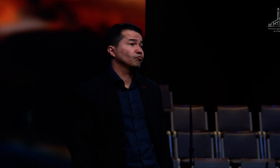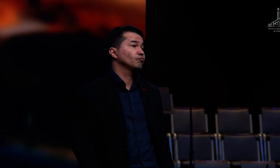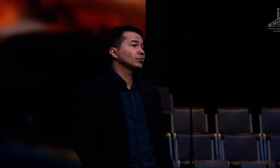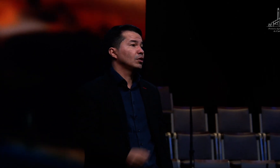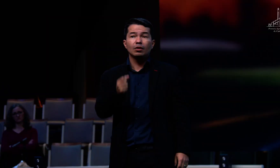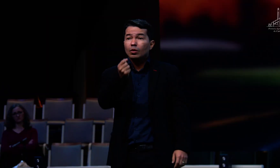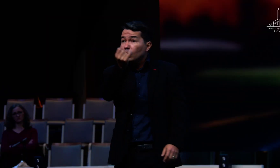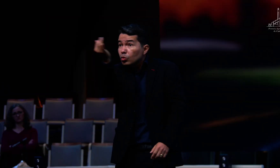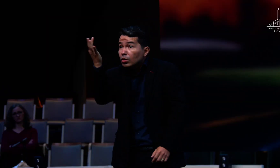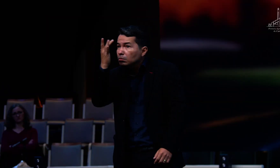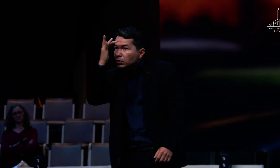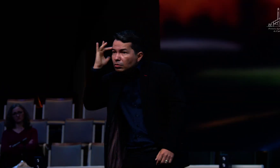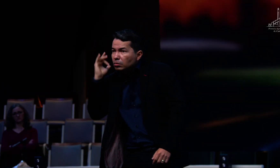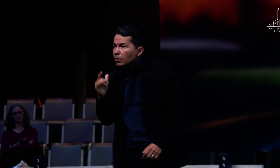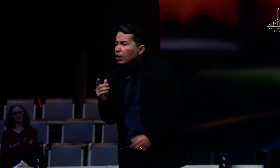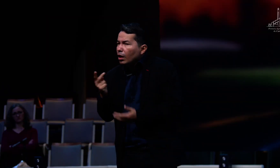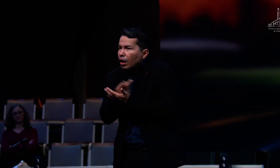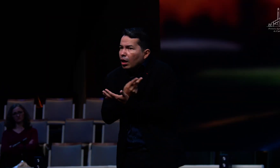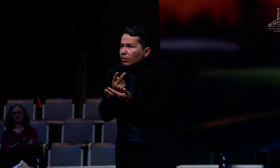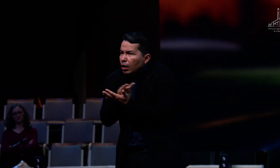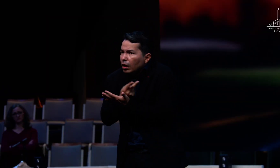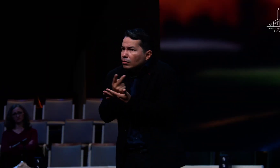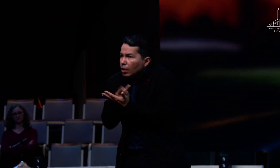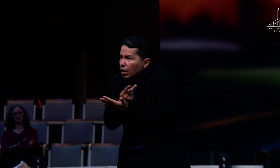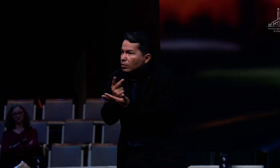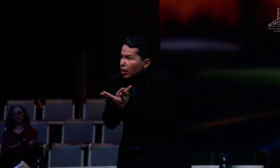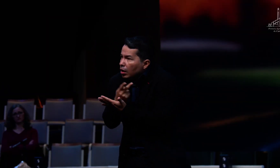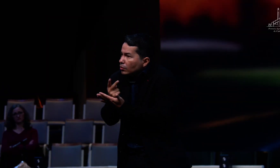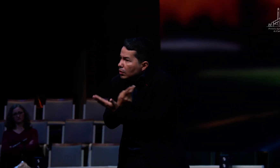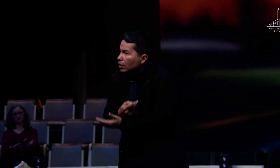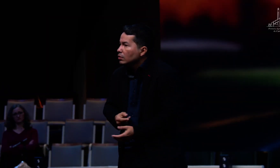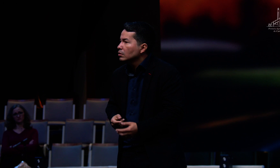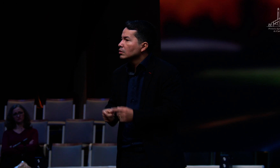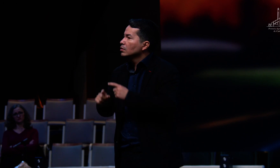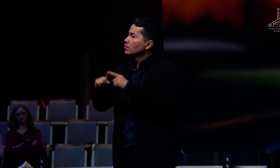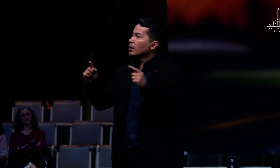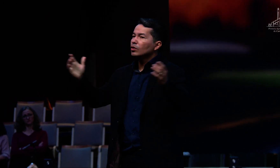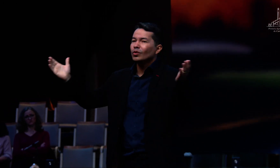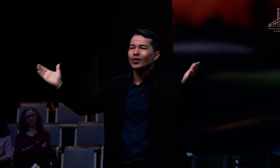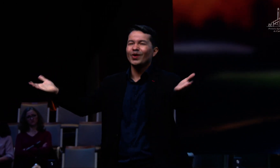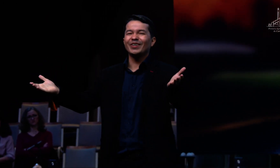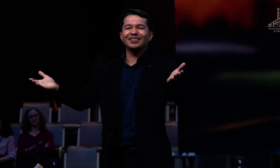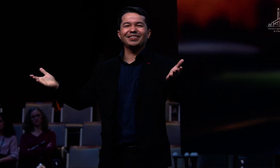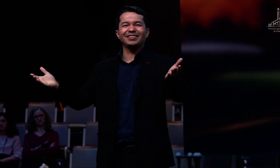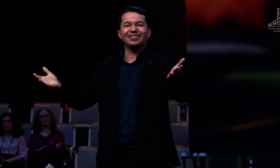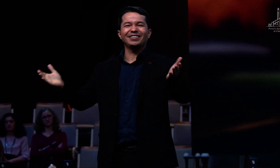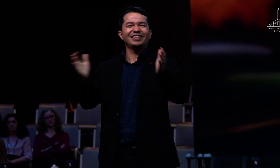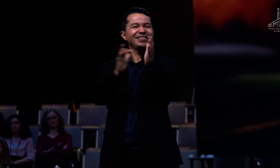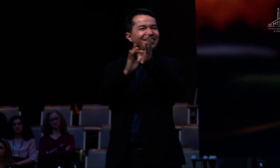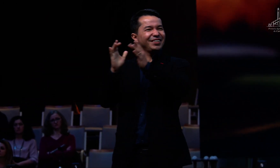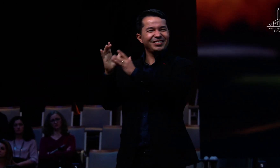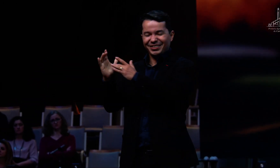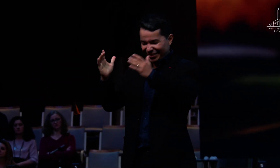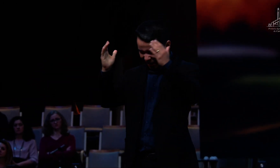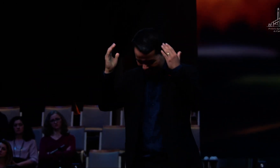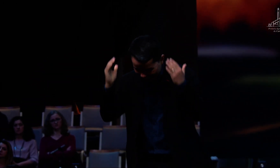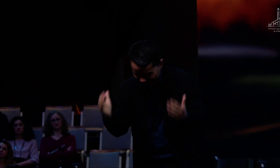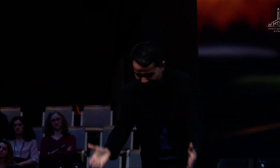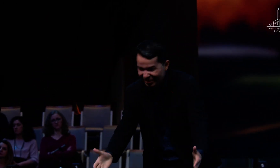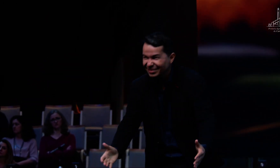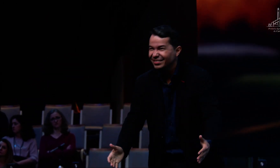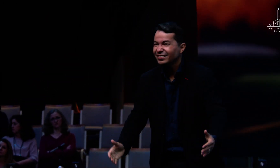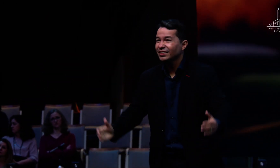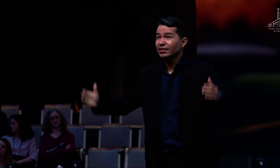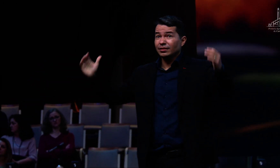ali, alguns pecados, algumas coisas erradas. Quantas pessoas erram? Muitas erram. Mas Jesus, hoje, Jesus